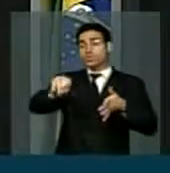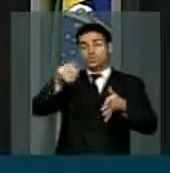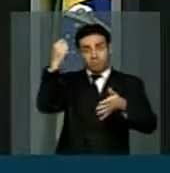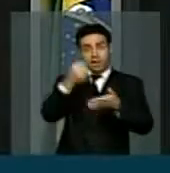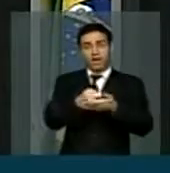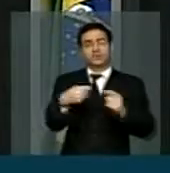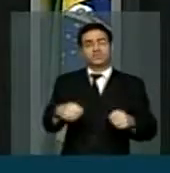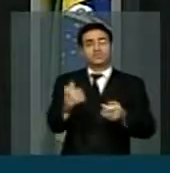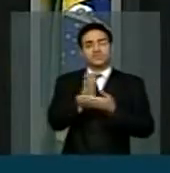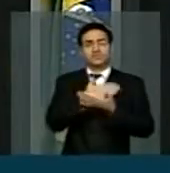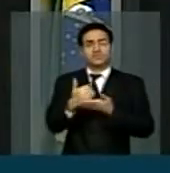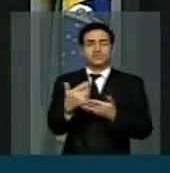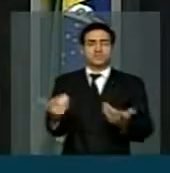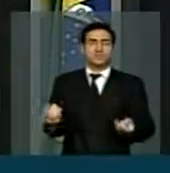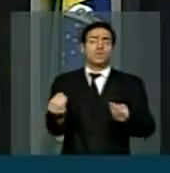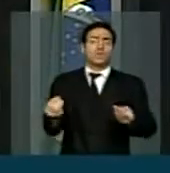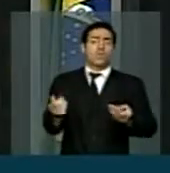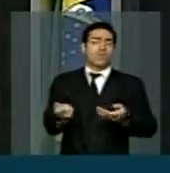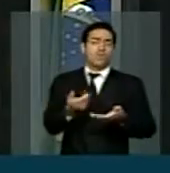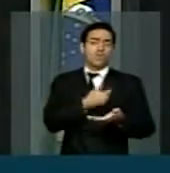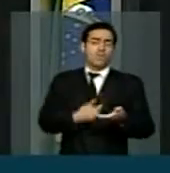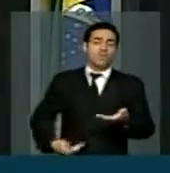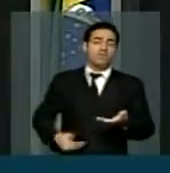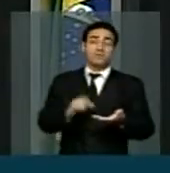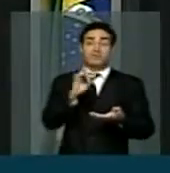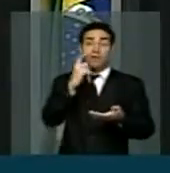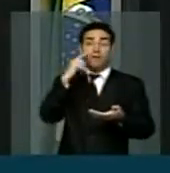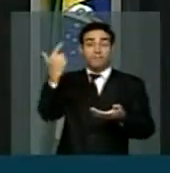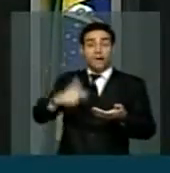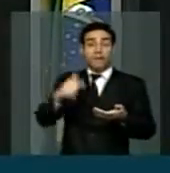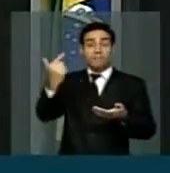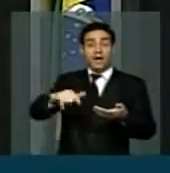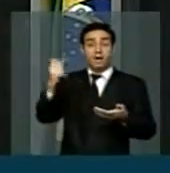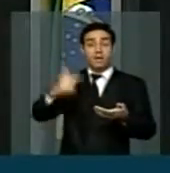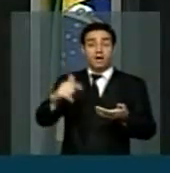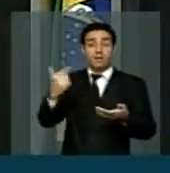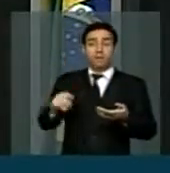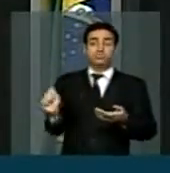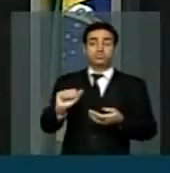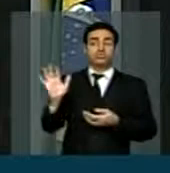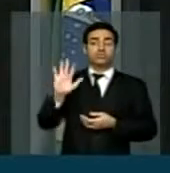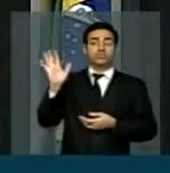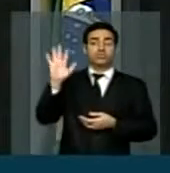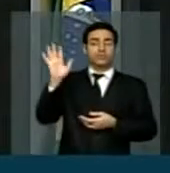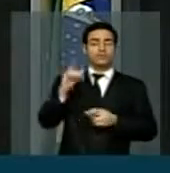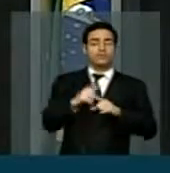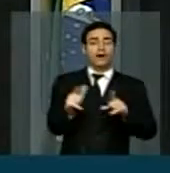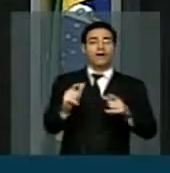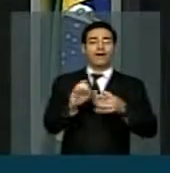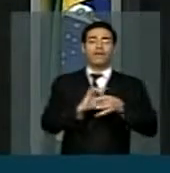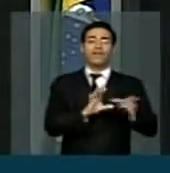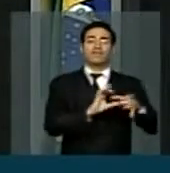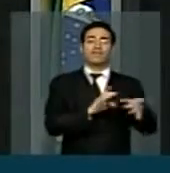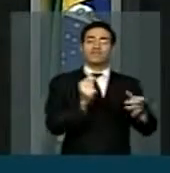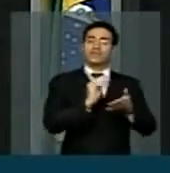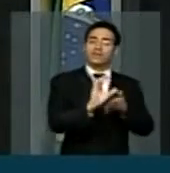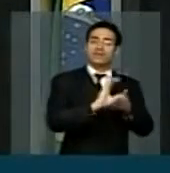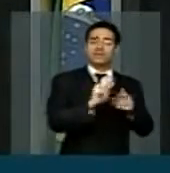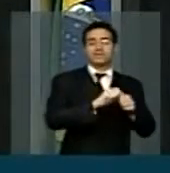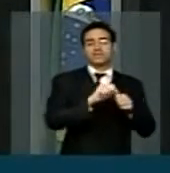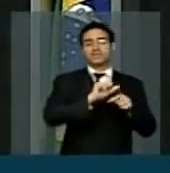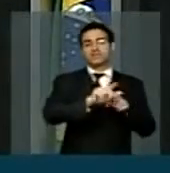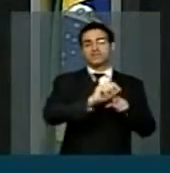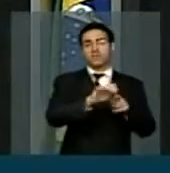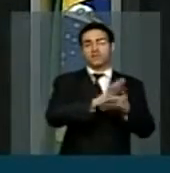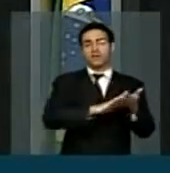Não é possível que o governo apenas aumente o seu custeio e não libere os recursos de investimento.